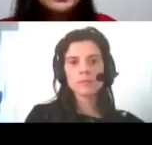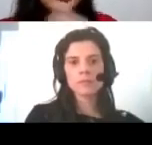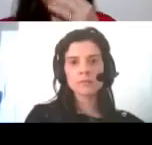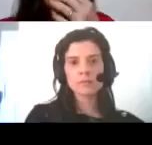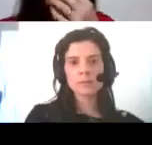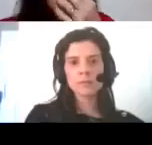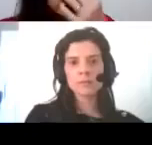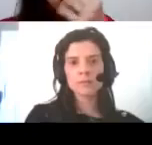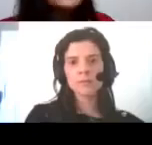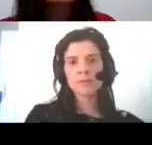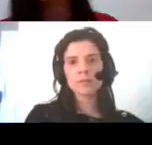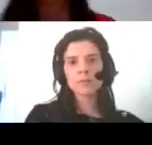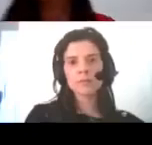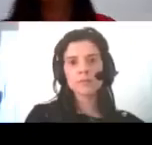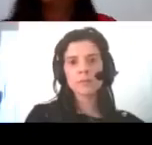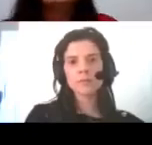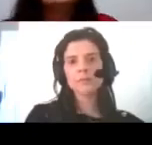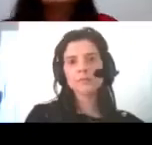E aí é importante, né,